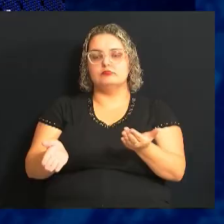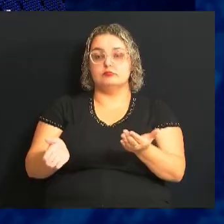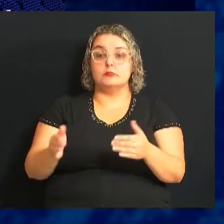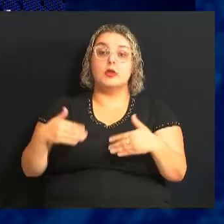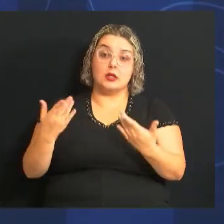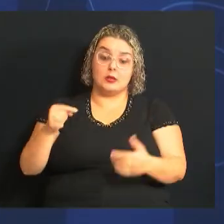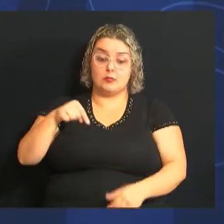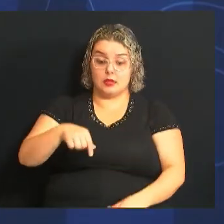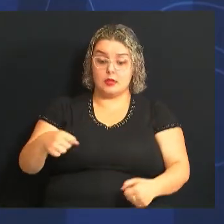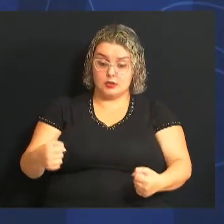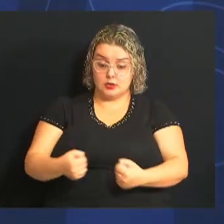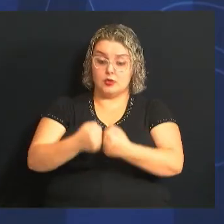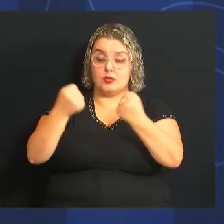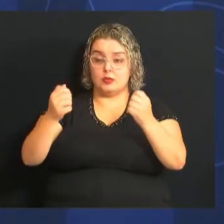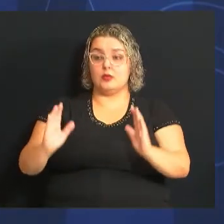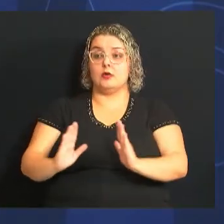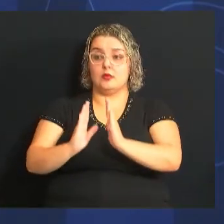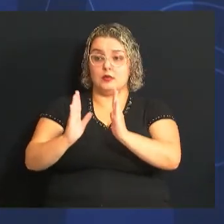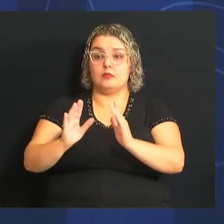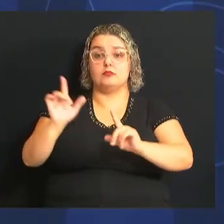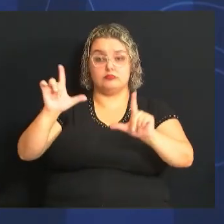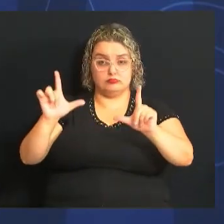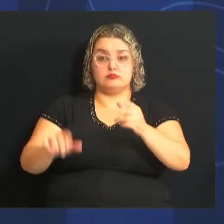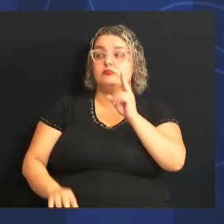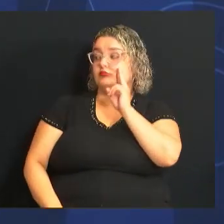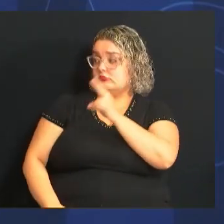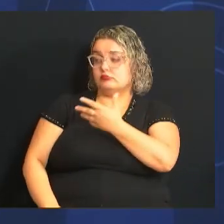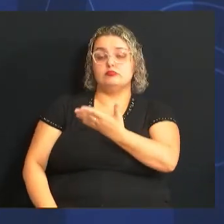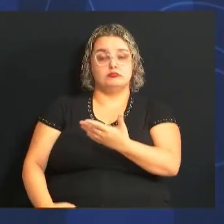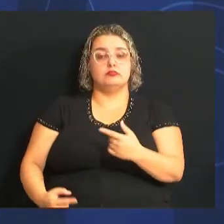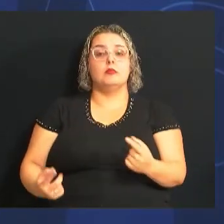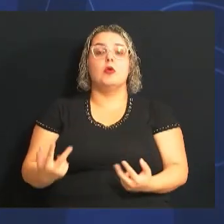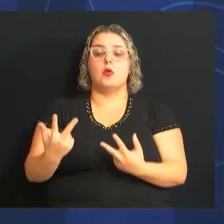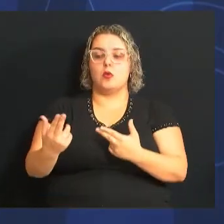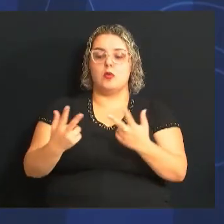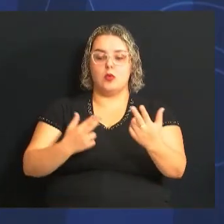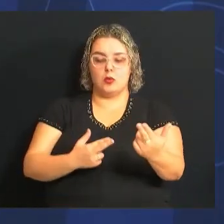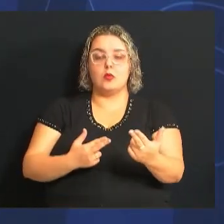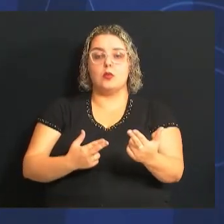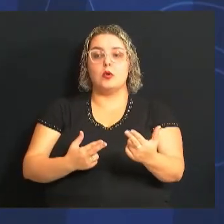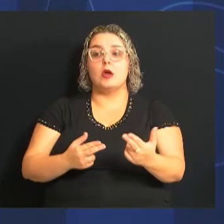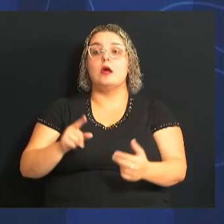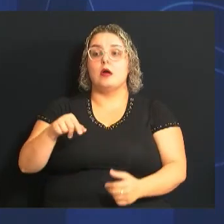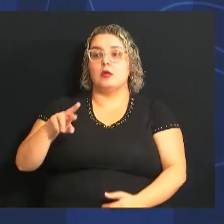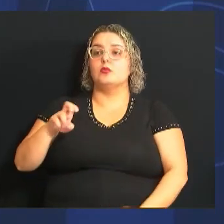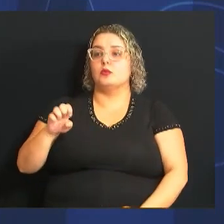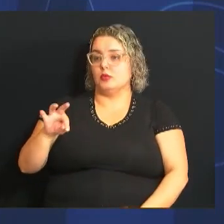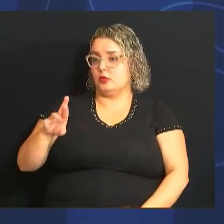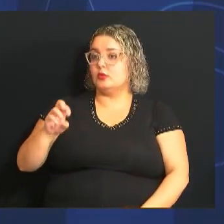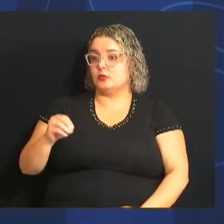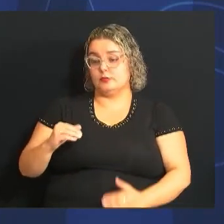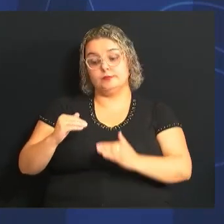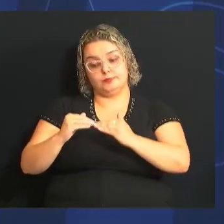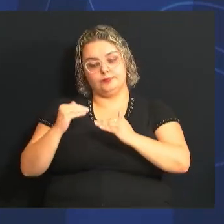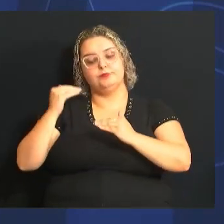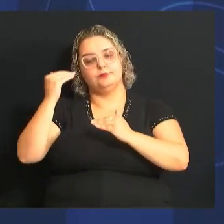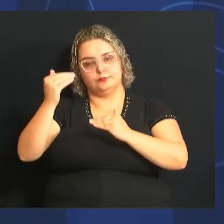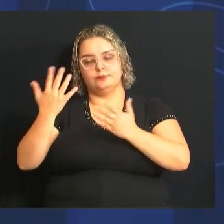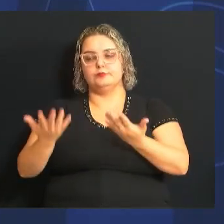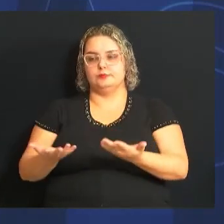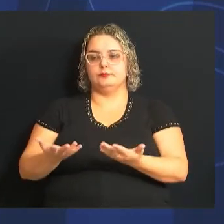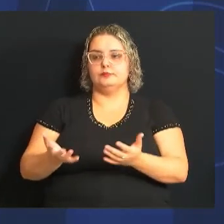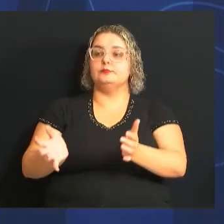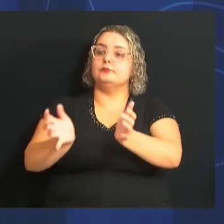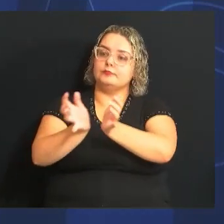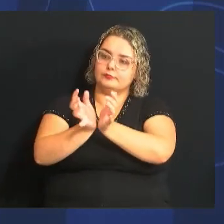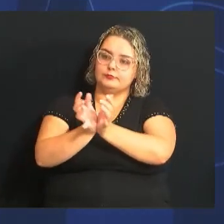este confronto que você está vendo aí na sua tela, o empate logo mais é do Retrô, já que ele está acima na classificação,